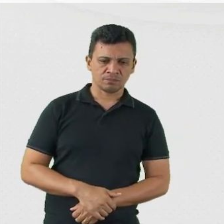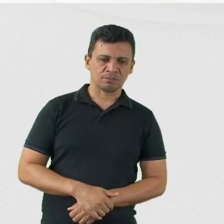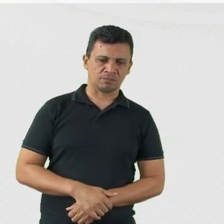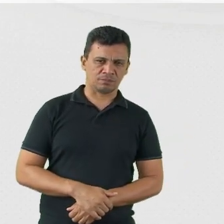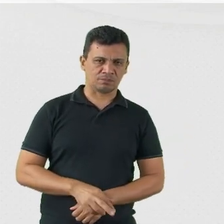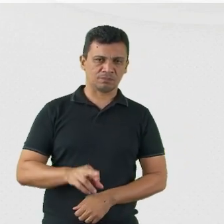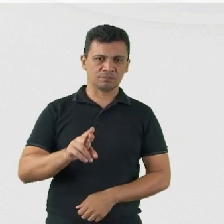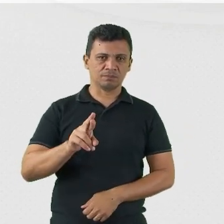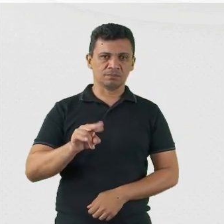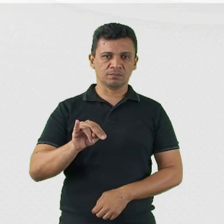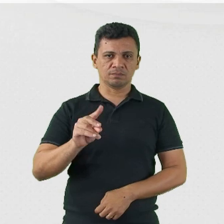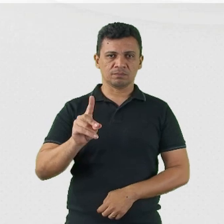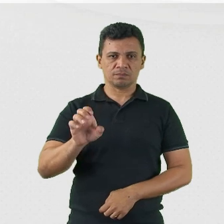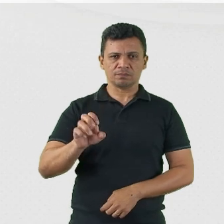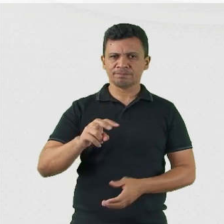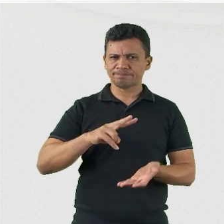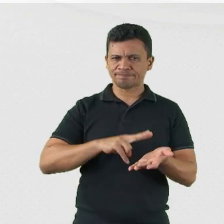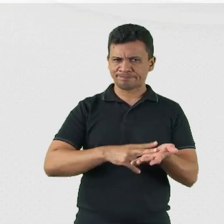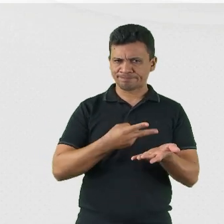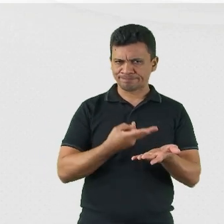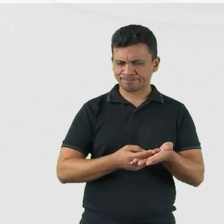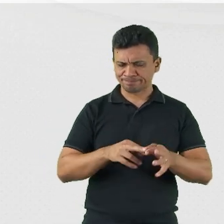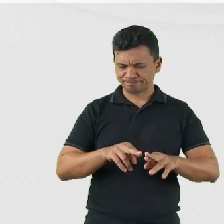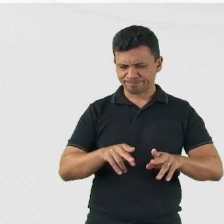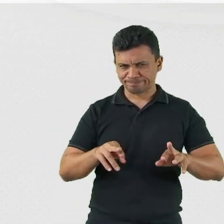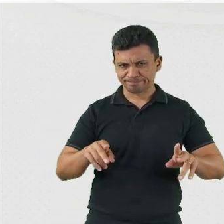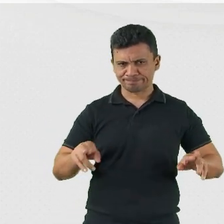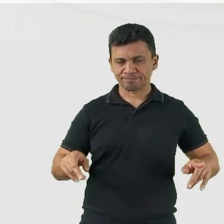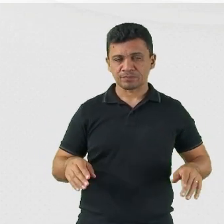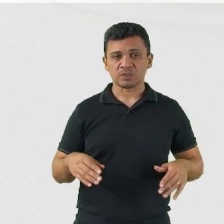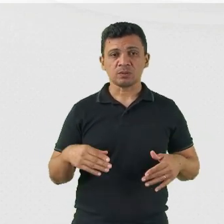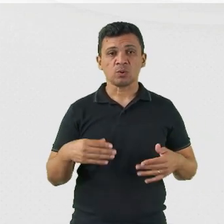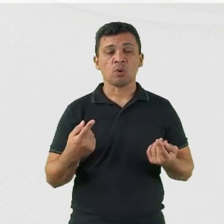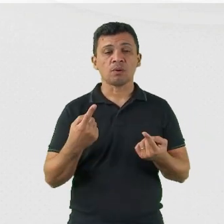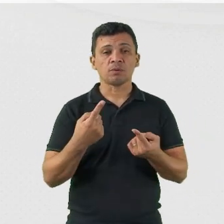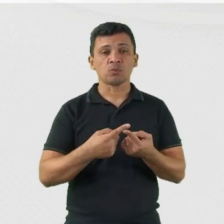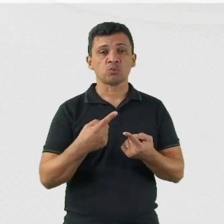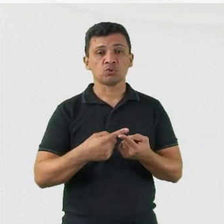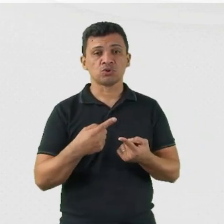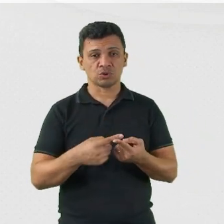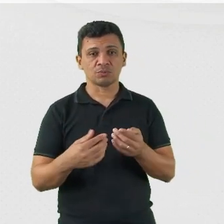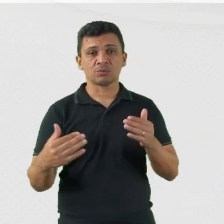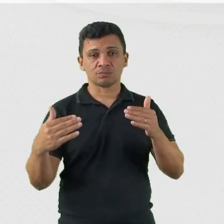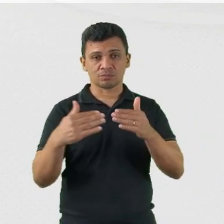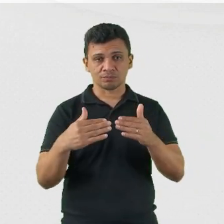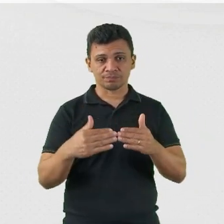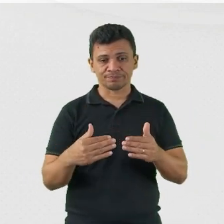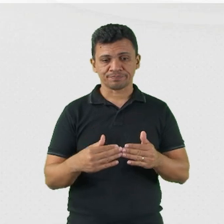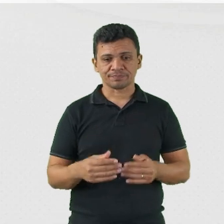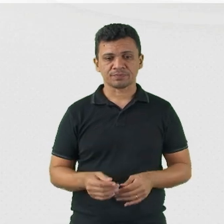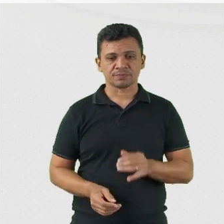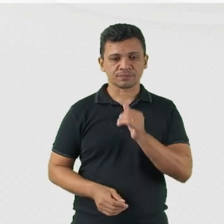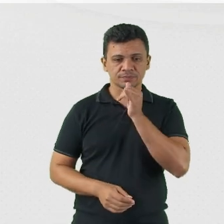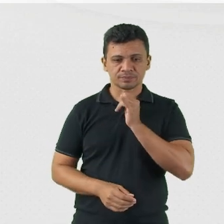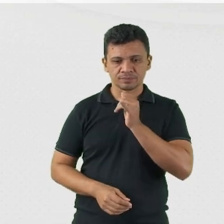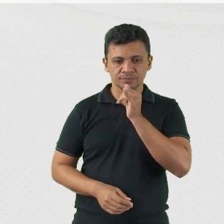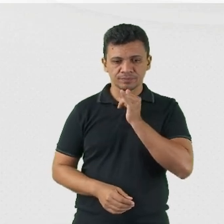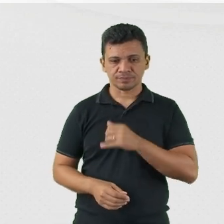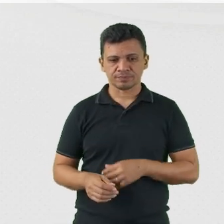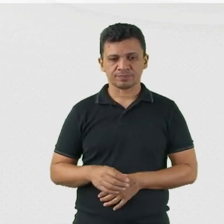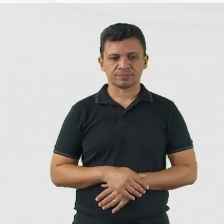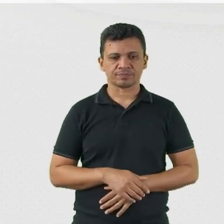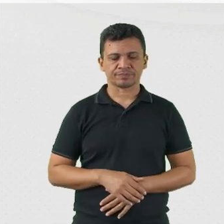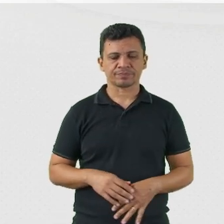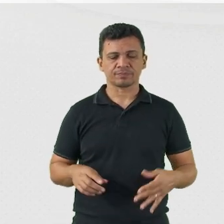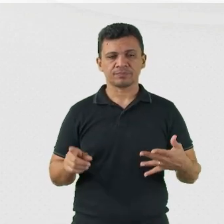várias traduções. Vai depender de qual o modo de transporte você está combinando. Por exemplo, we